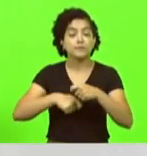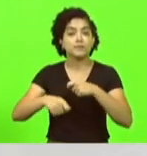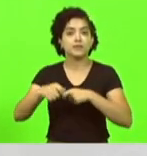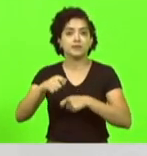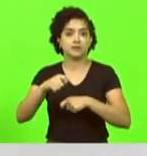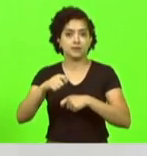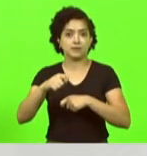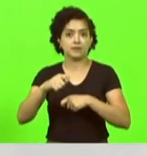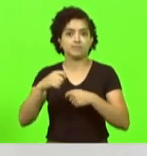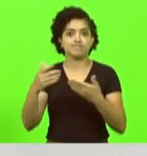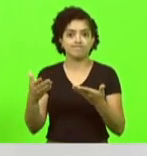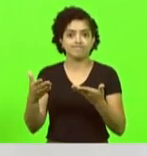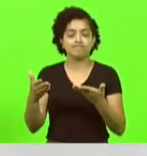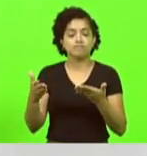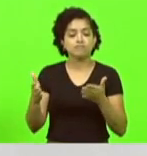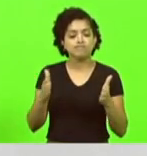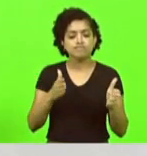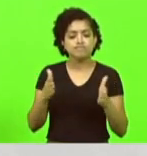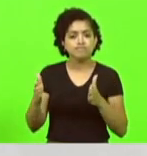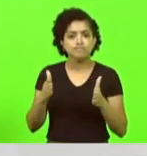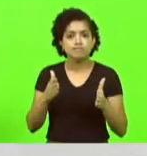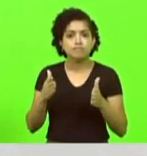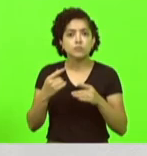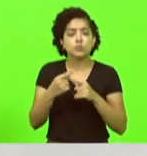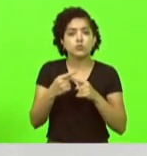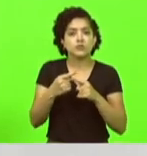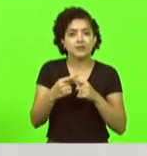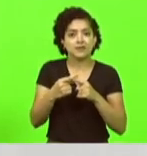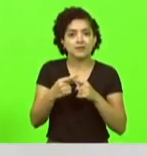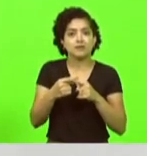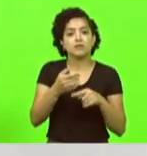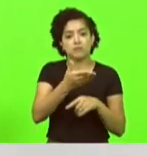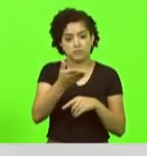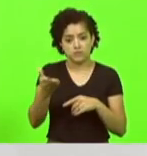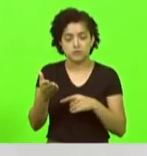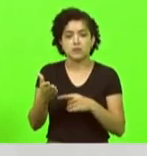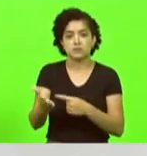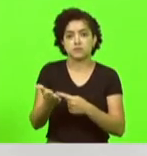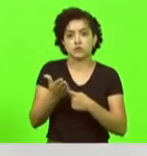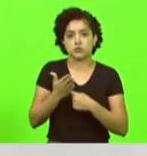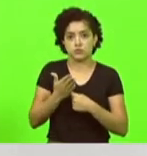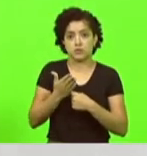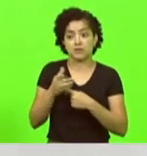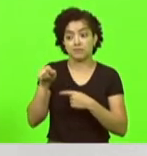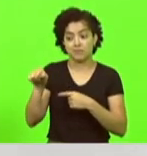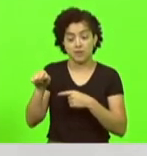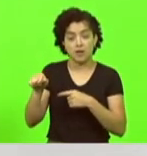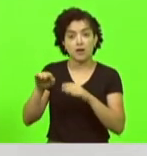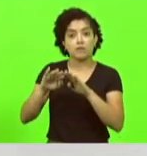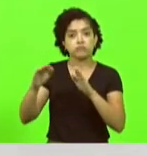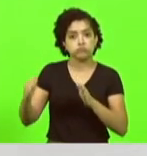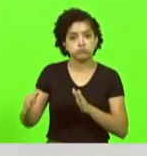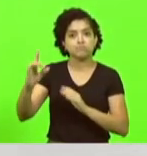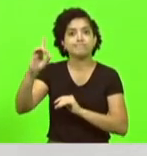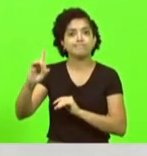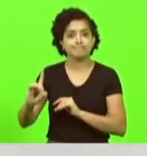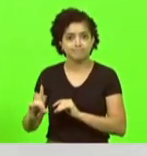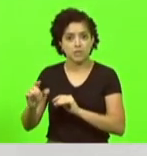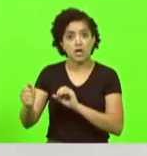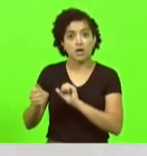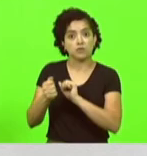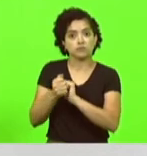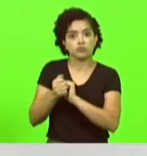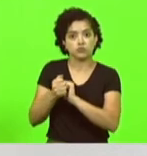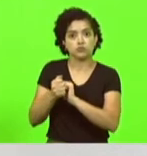Parlamento ao longo deste período foi porque vocês nos ajudaram Ah pois porque foi porque a mesa diretora esteve ao nosso lado também nos